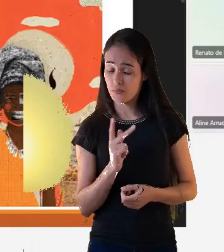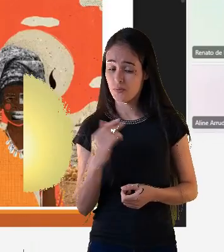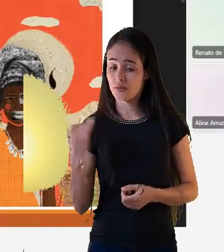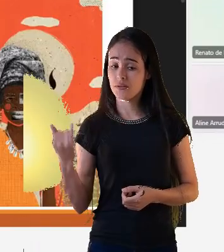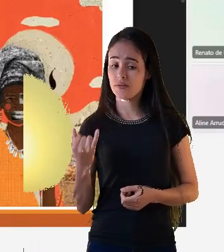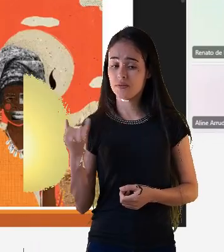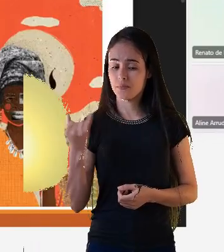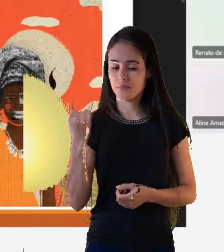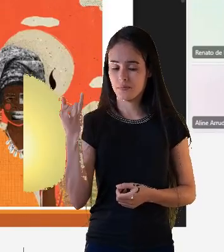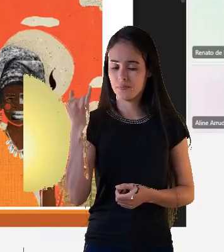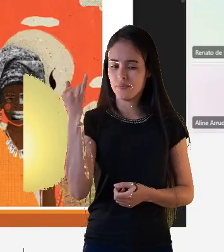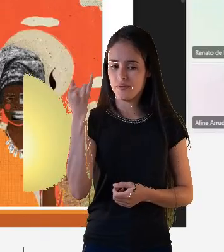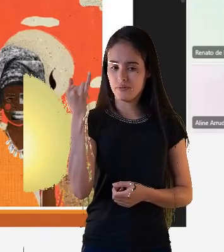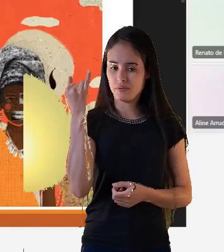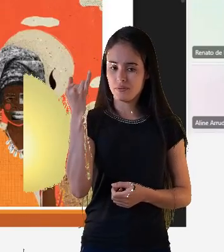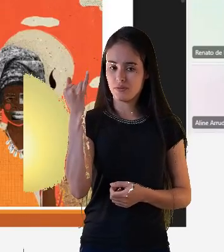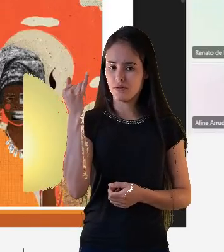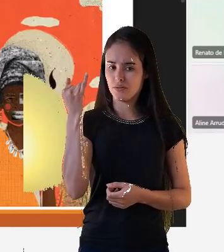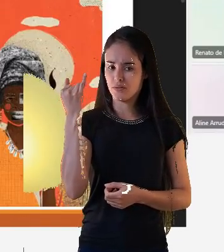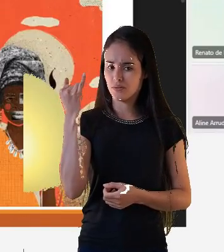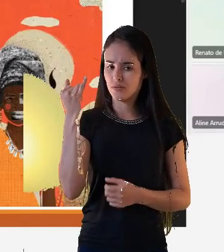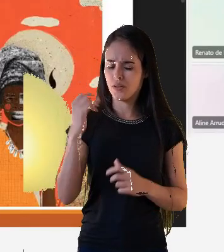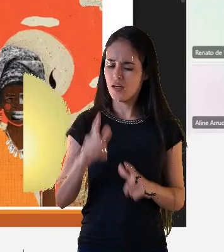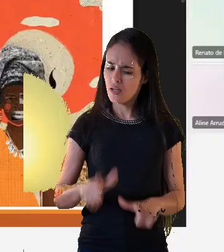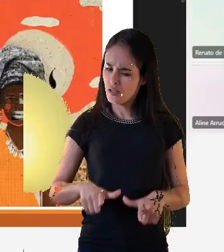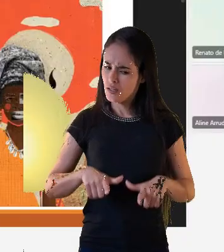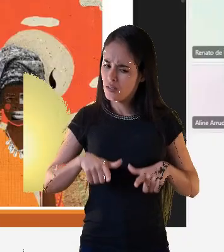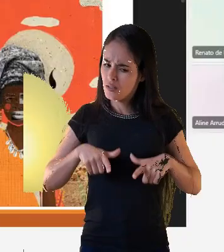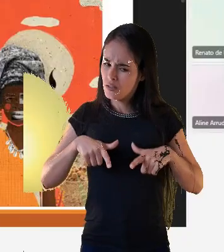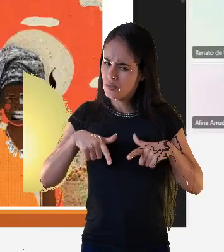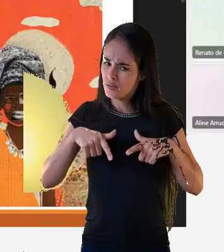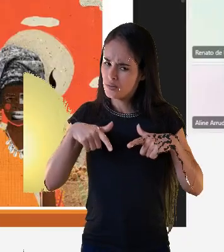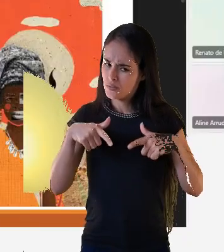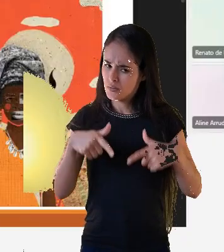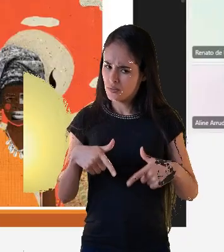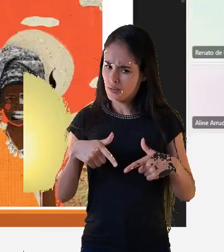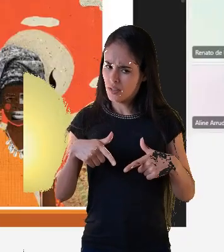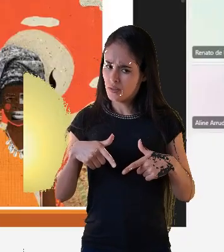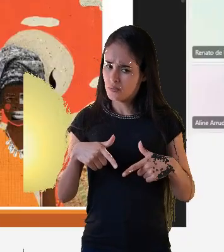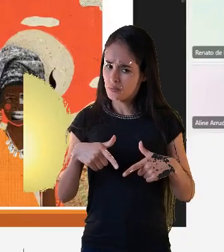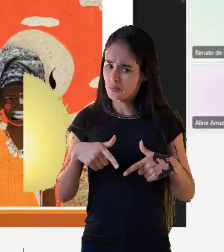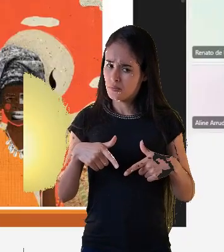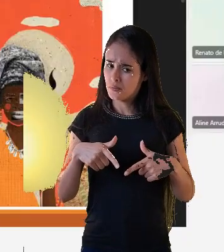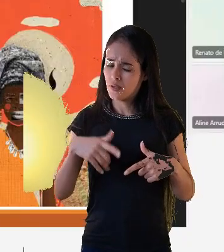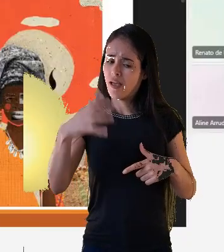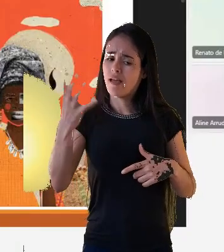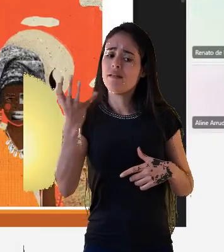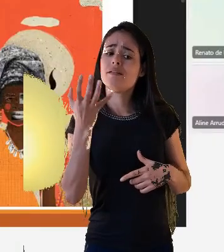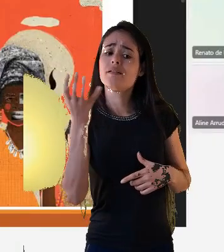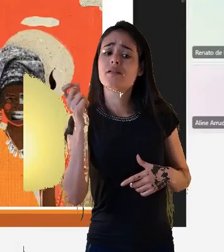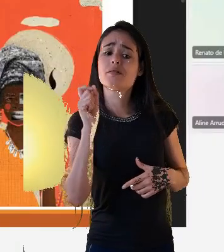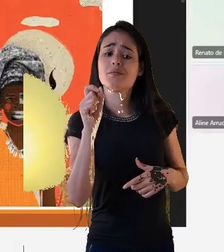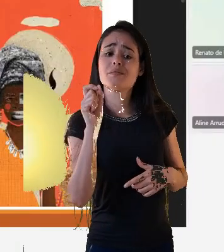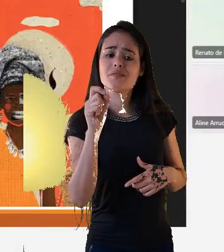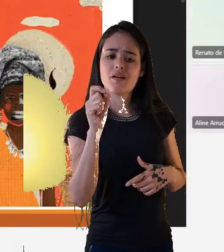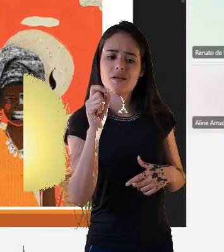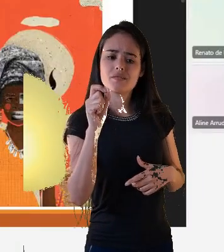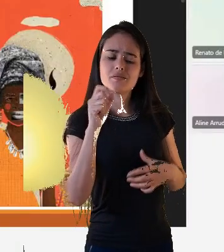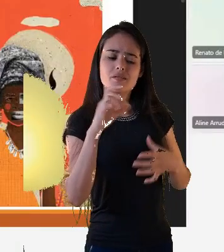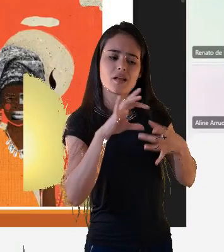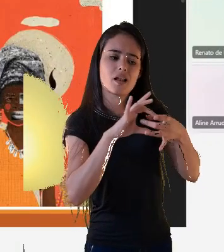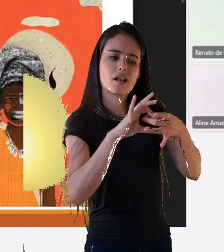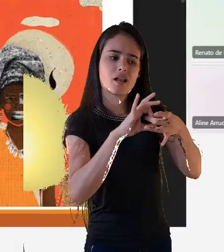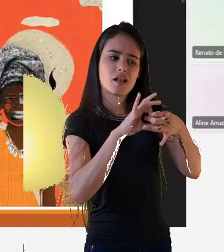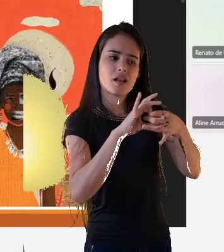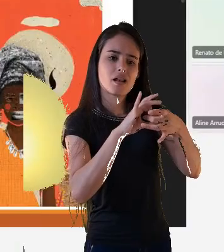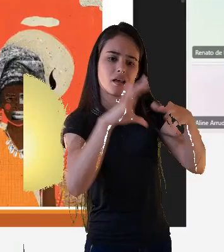né? Então, tanto Dandara de Palmares, né, quanto Luísa Maim foram mulheres importantíssimas, assim, né?